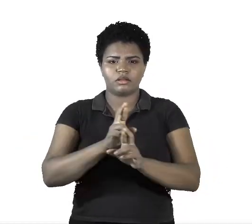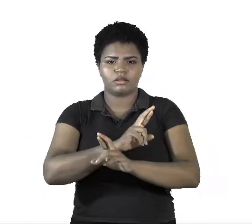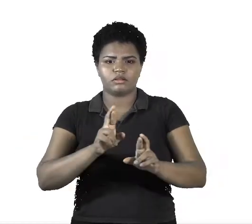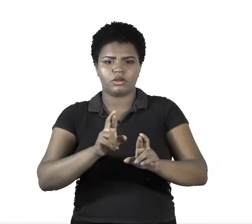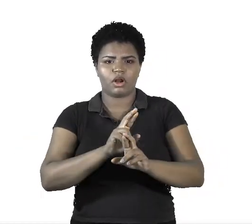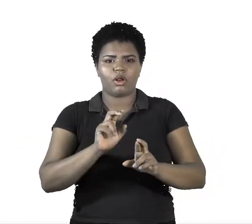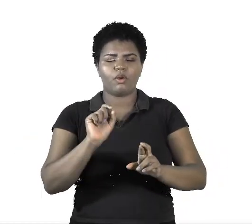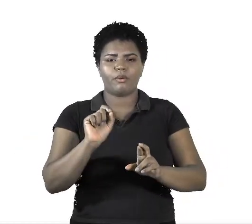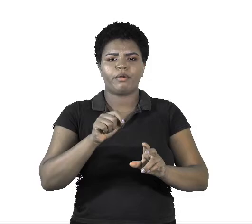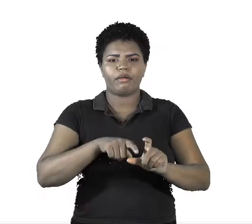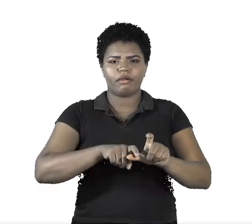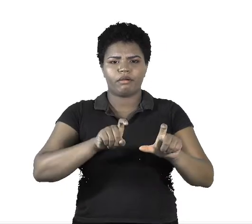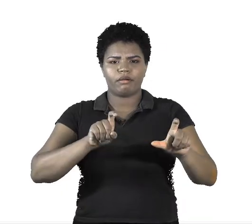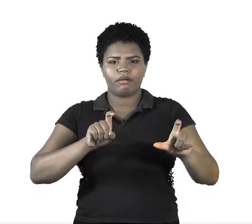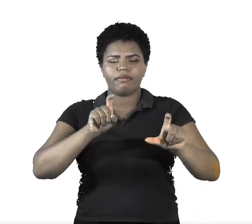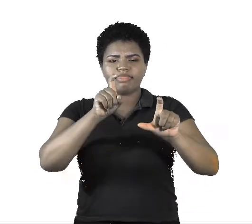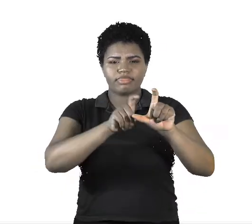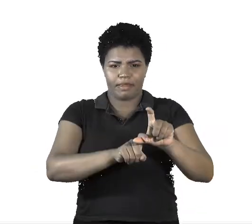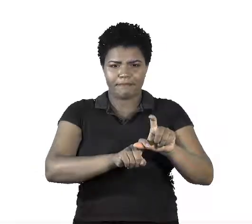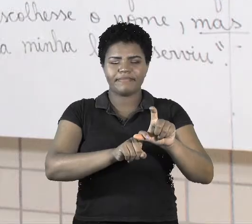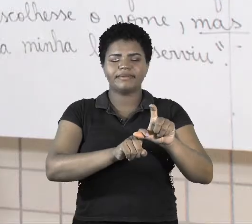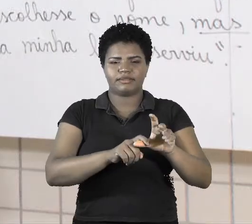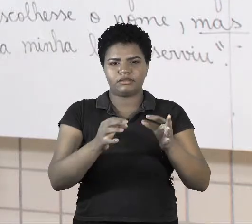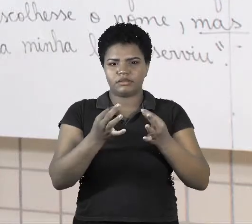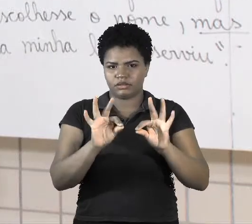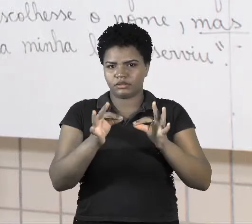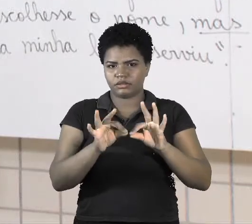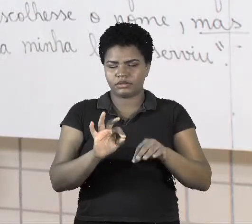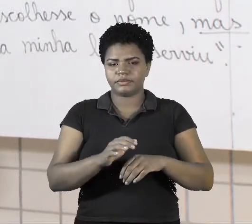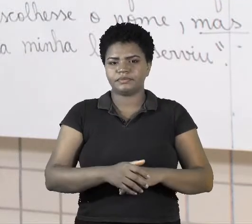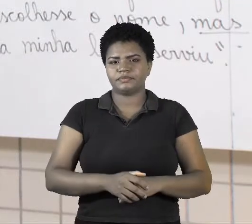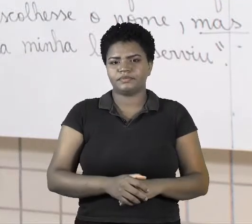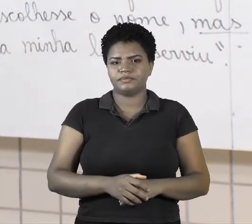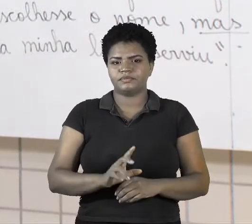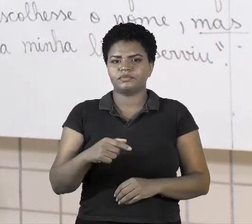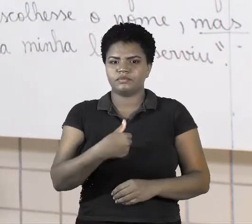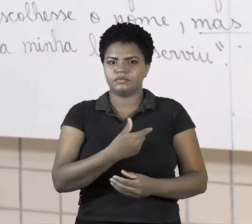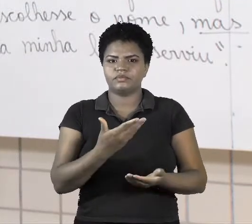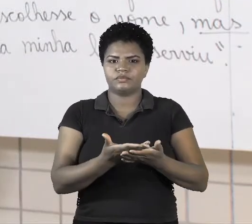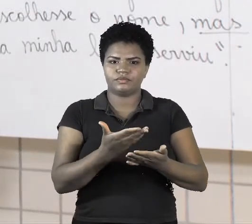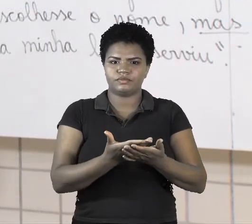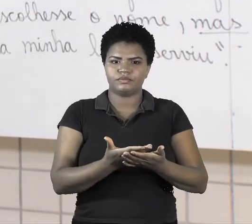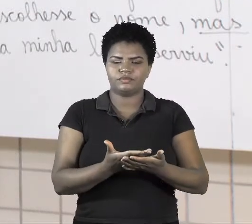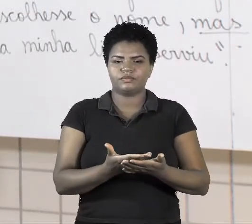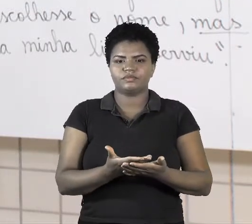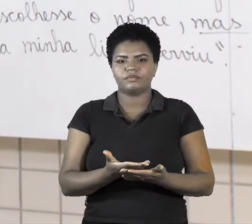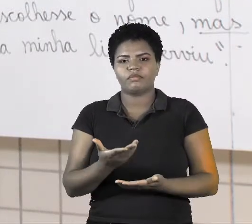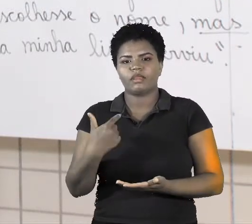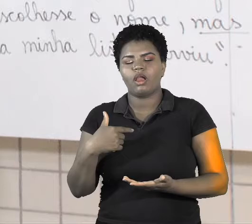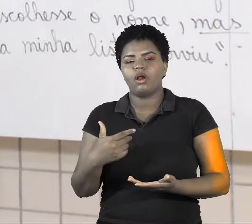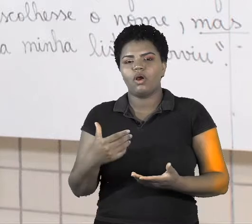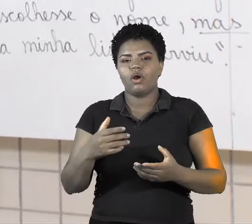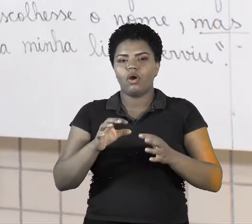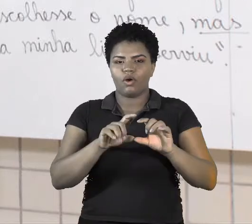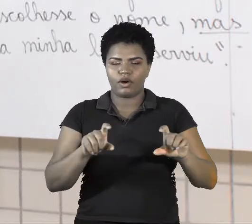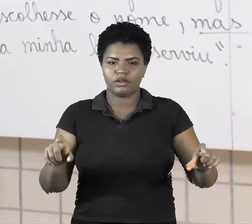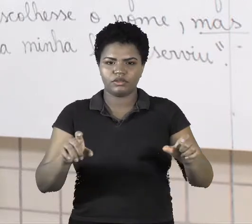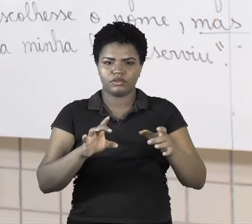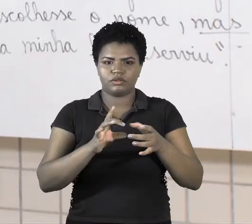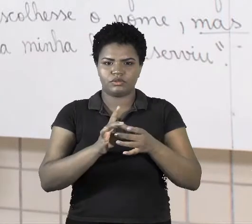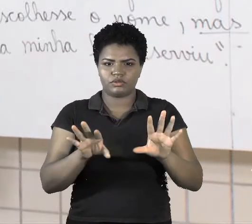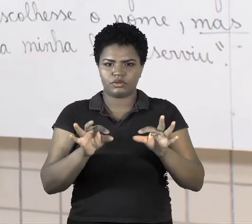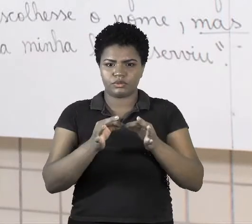dependência sintática. Nós vimos isso bem quando estudamos as orações subordinadas substantivas e as